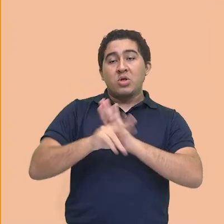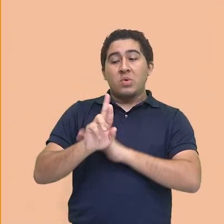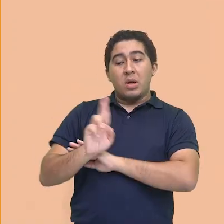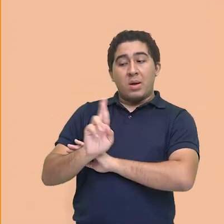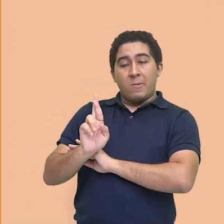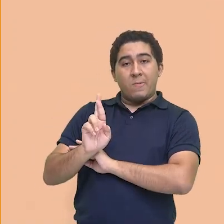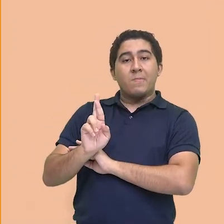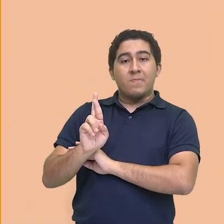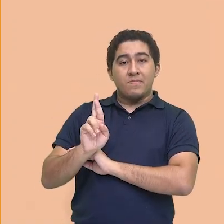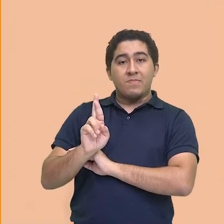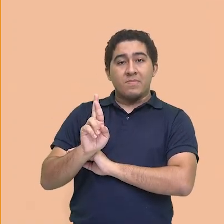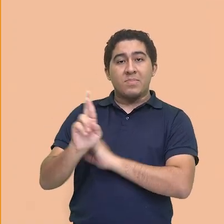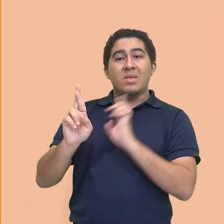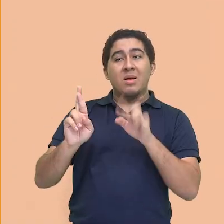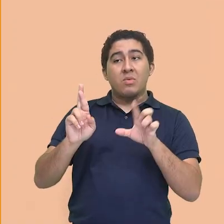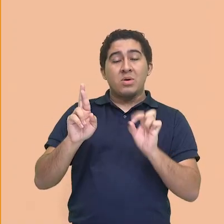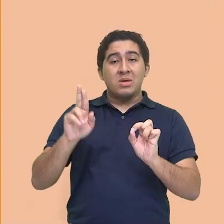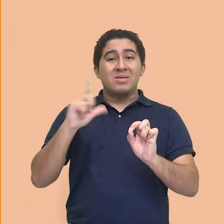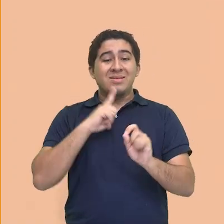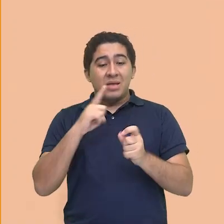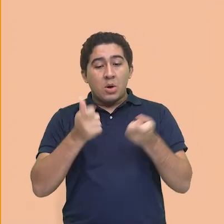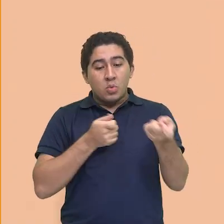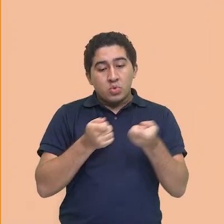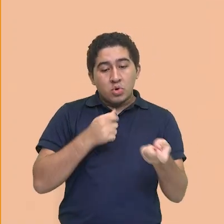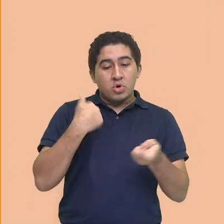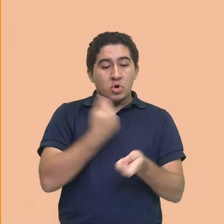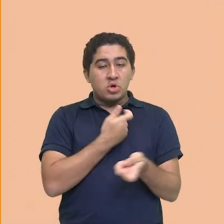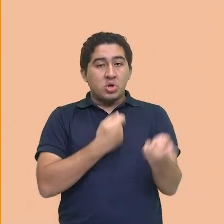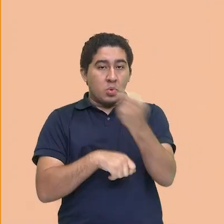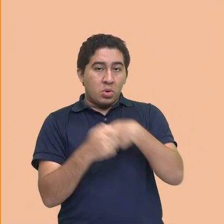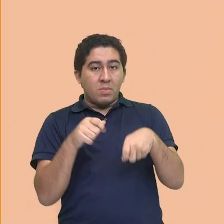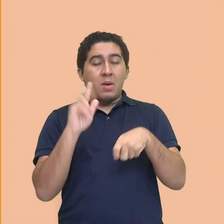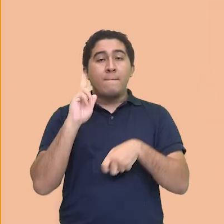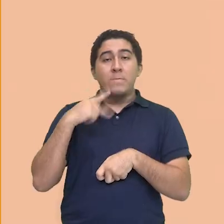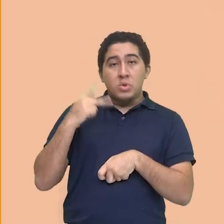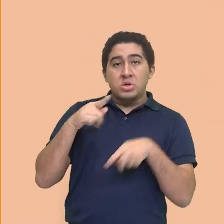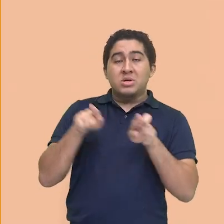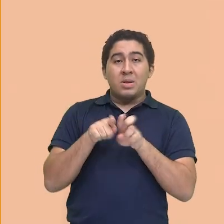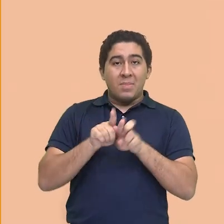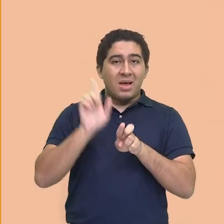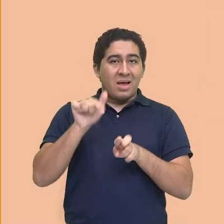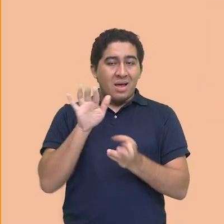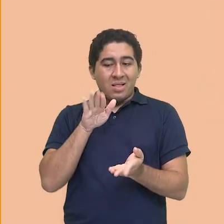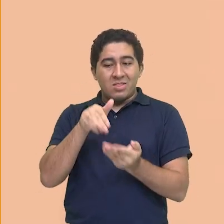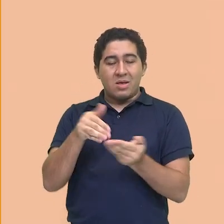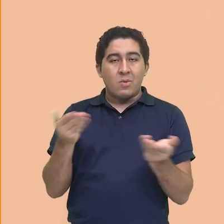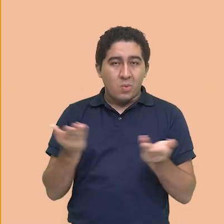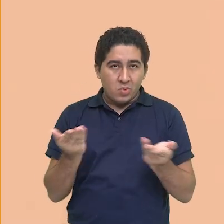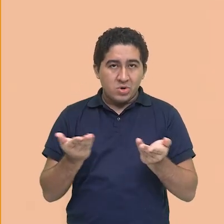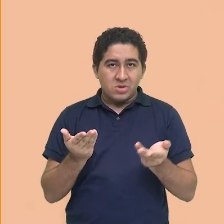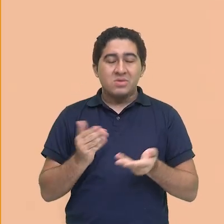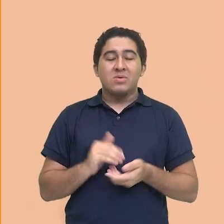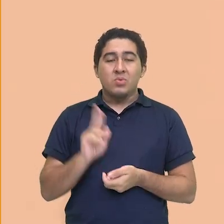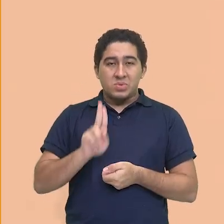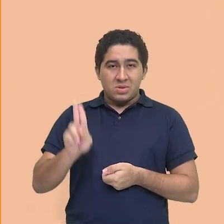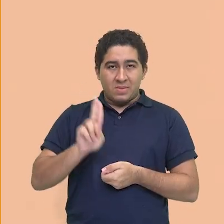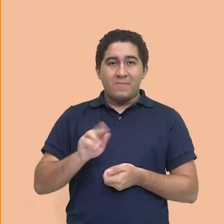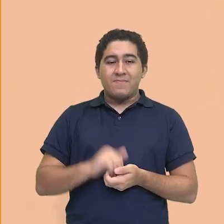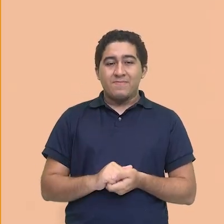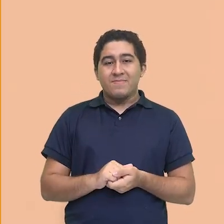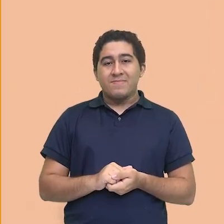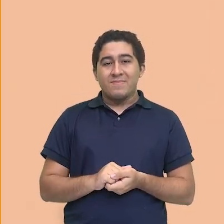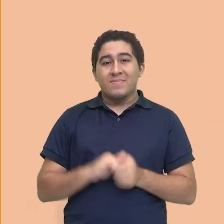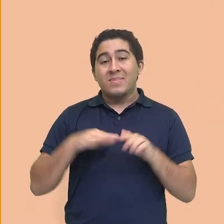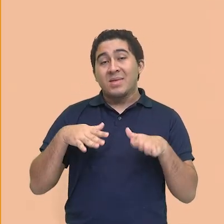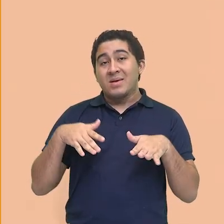que mexe tanto com a nossa economia e nossa política, que é a nossa moeda até a atualidade, tá bem?